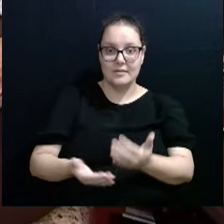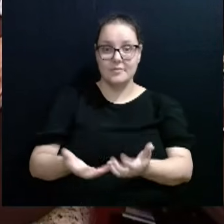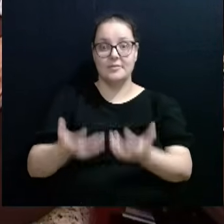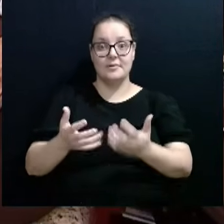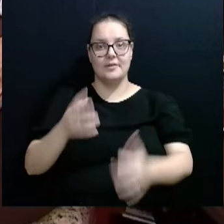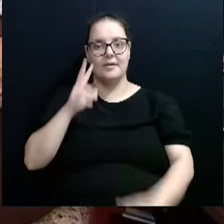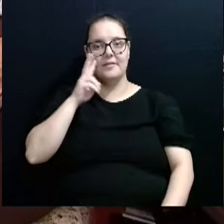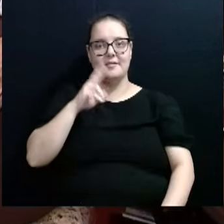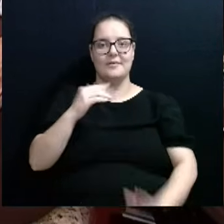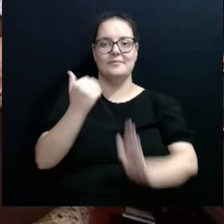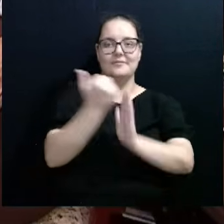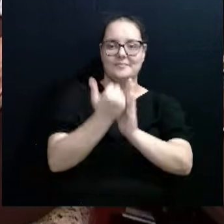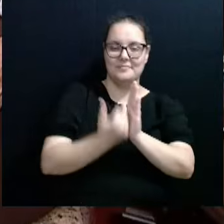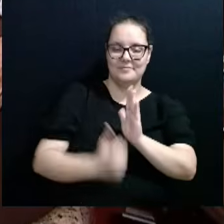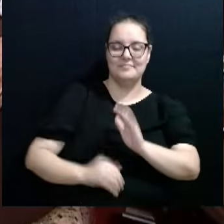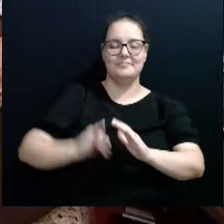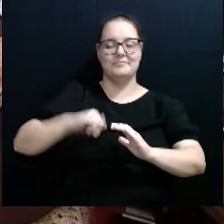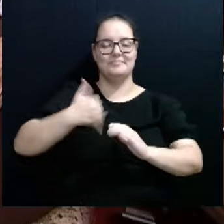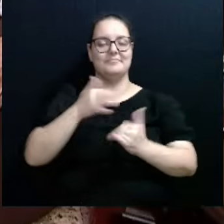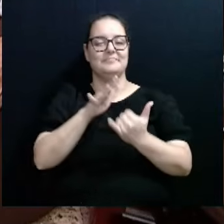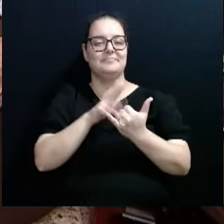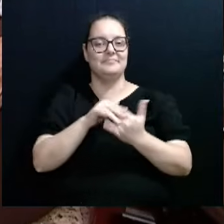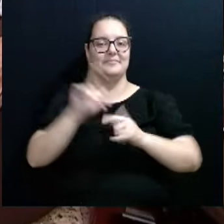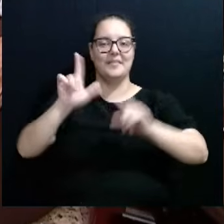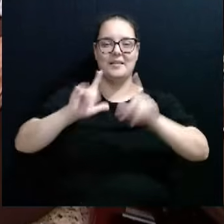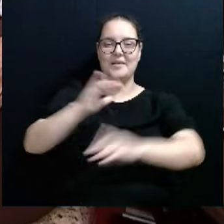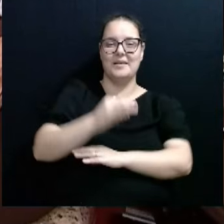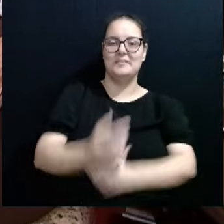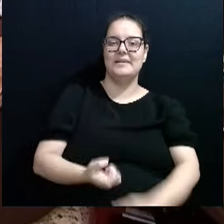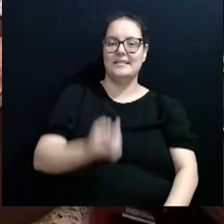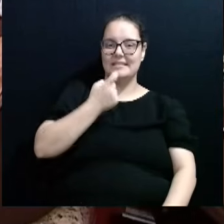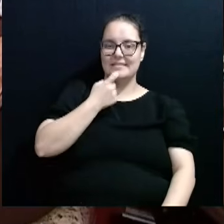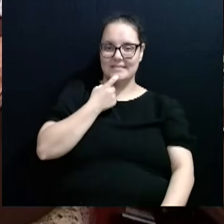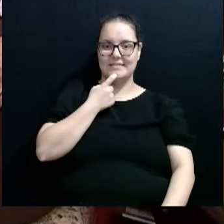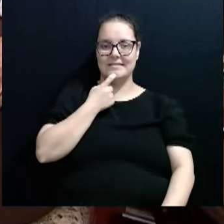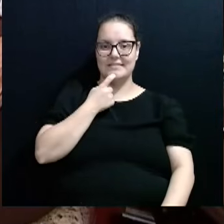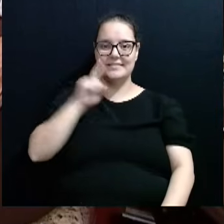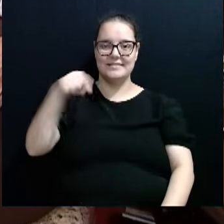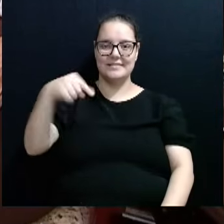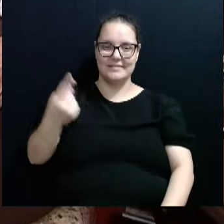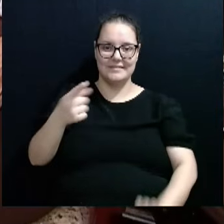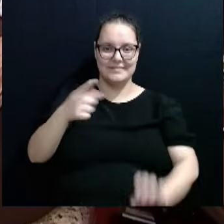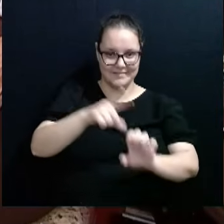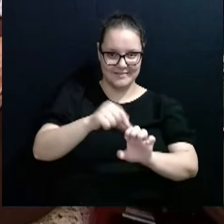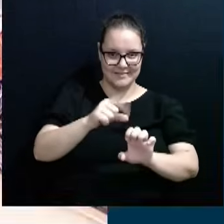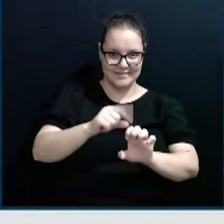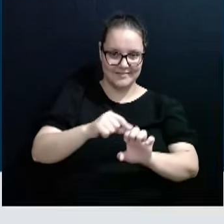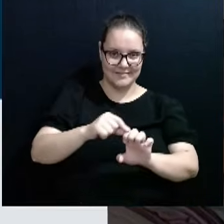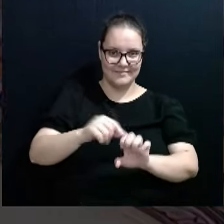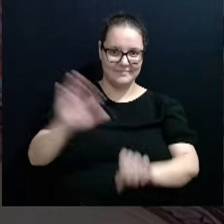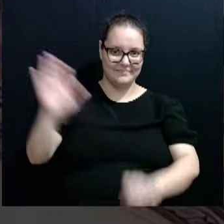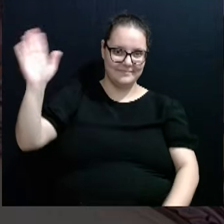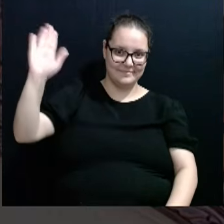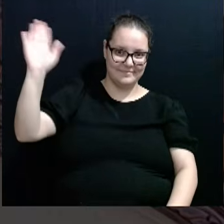Vai lá no youtube.com/TV Câmara Campinas. Até um próximo Ser Empreendedor.